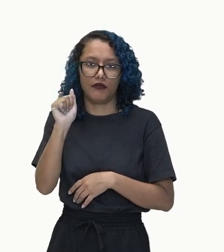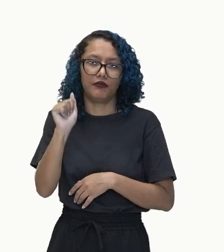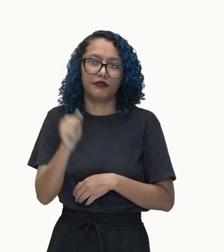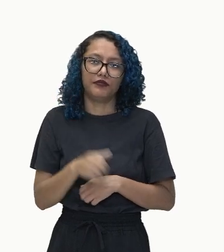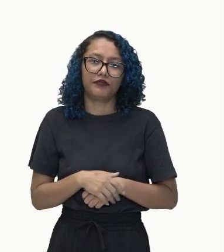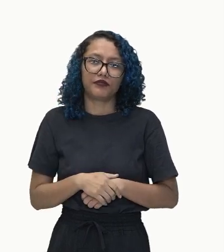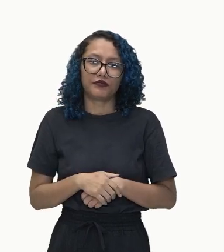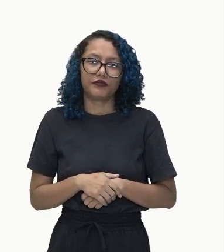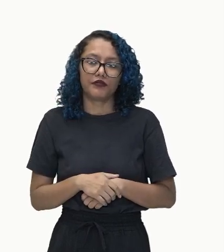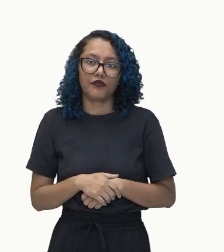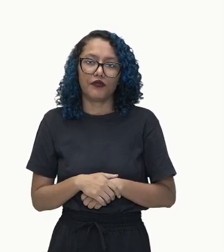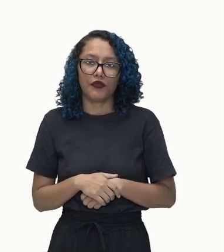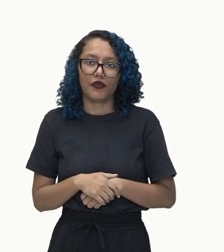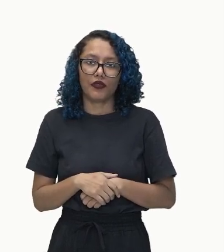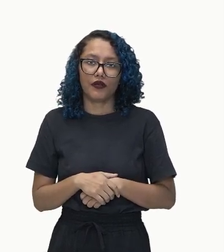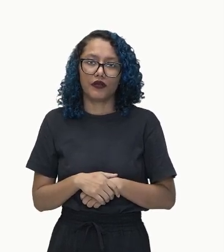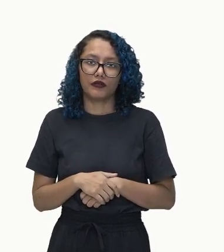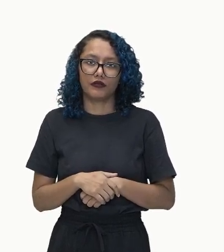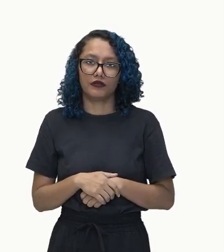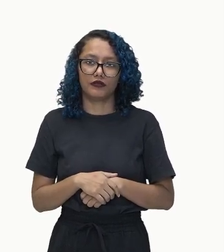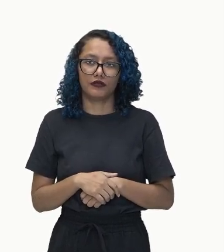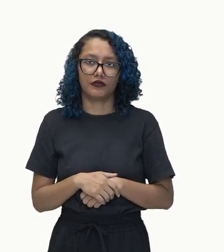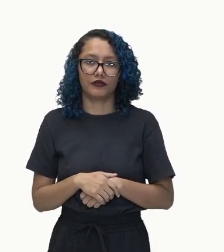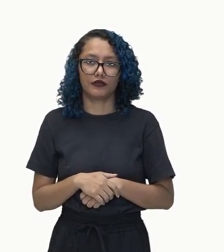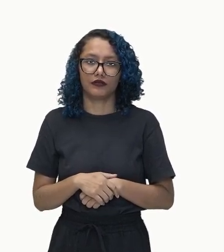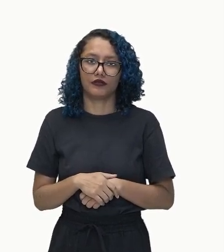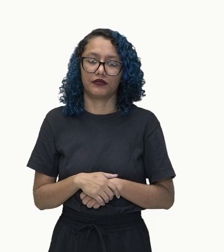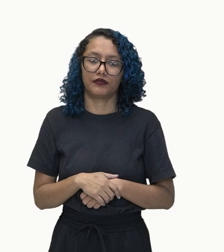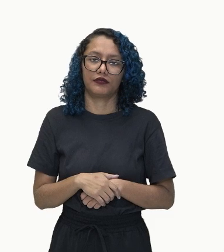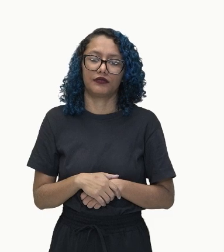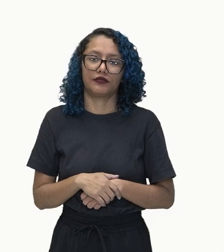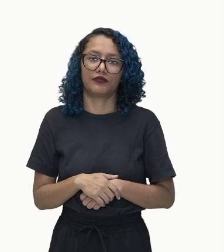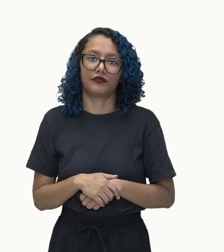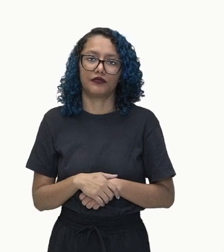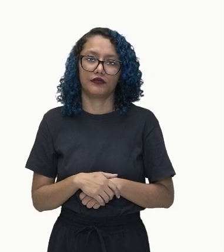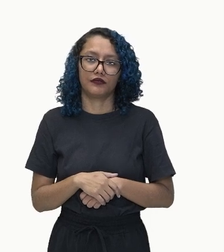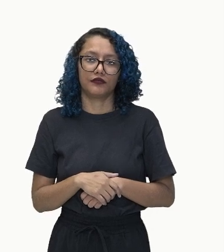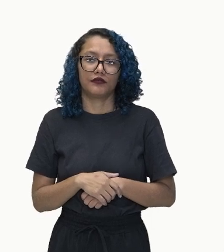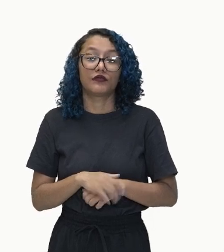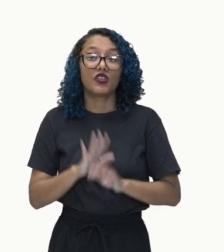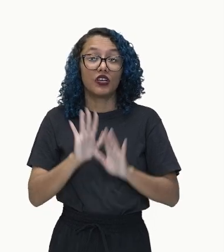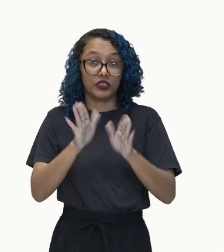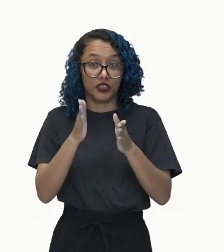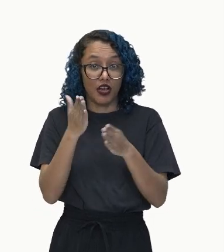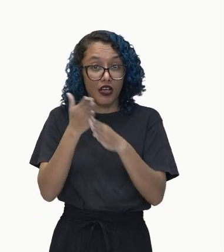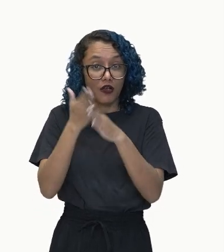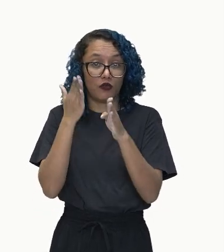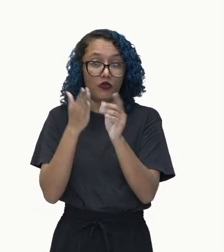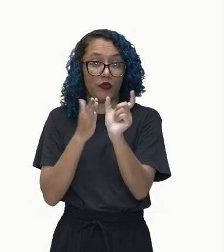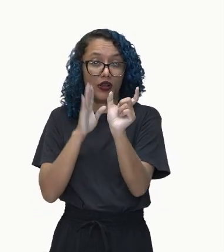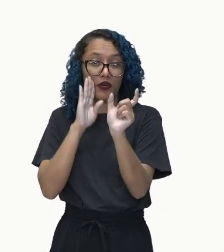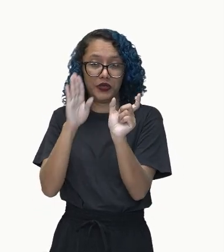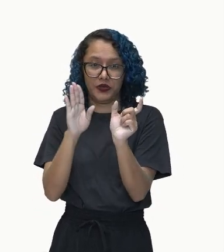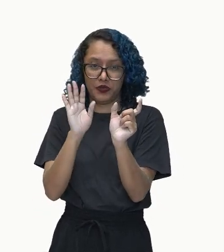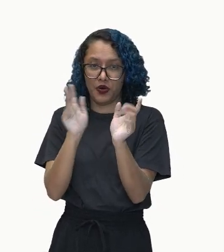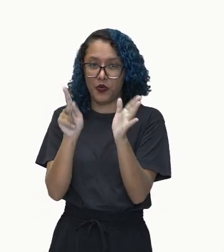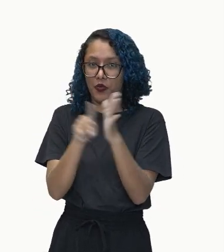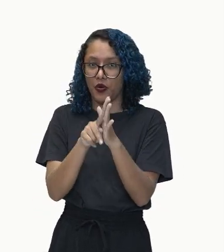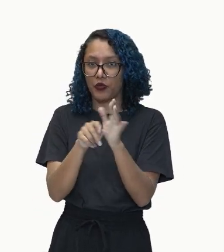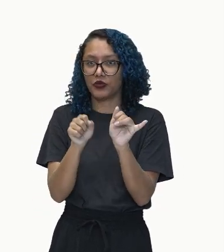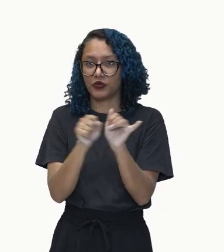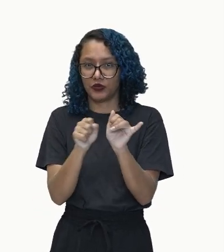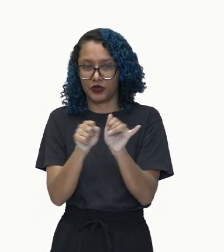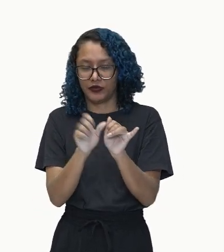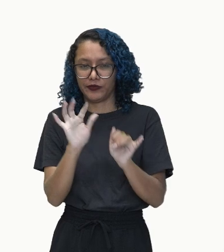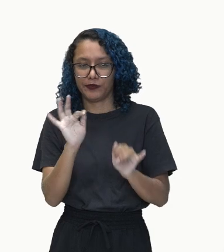a diferença. Então, veja aí que nós temos o nosso núcleo do sujeito, é a diferença. Tudo que